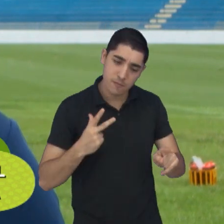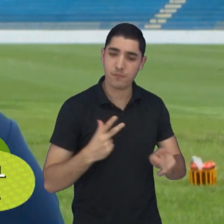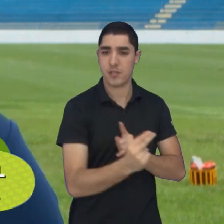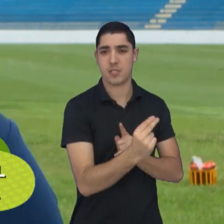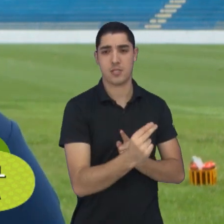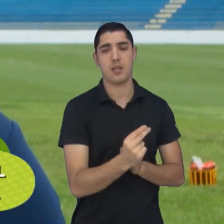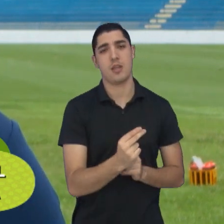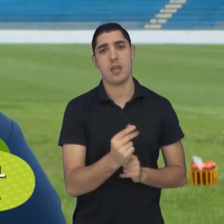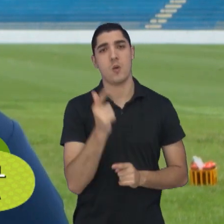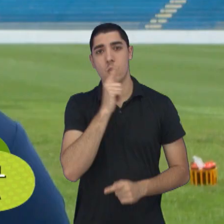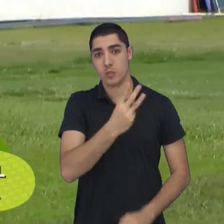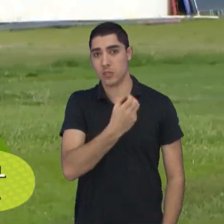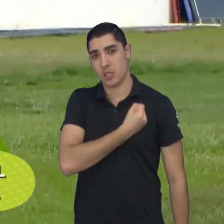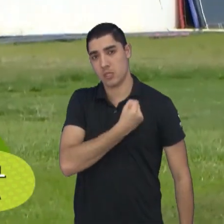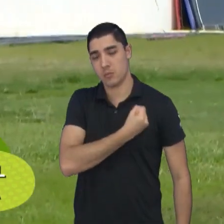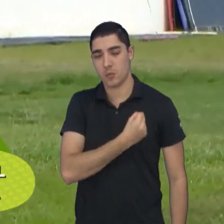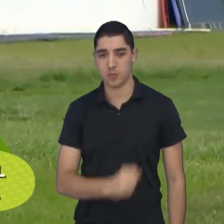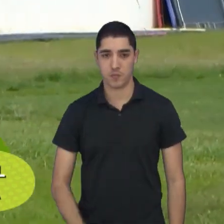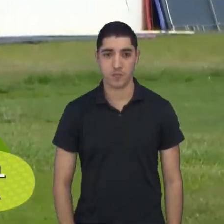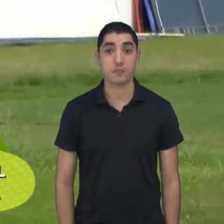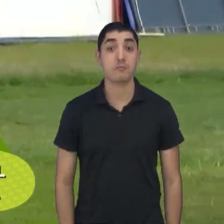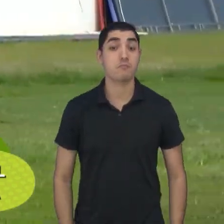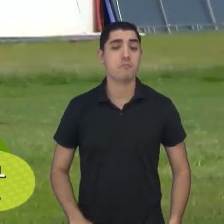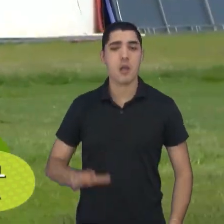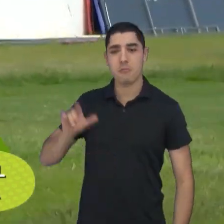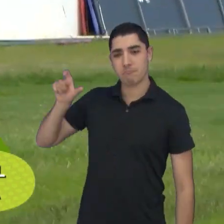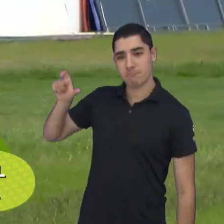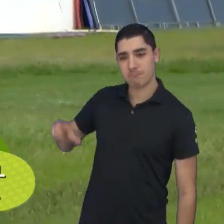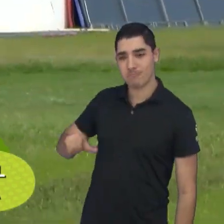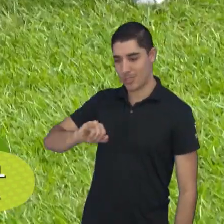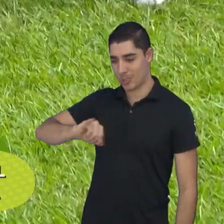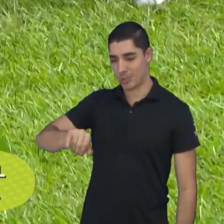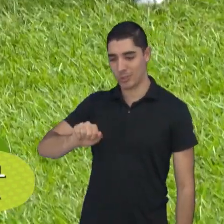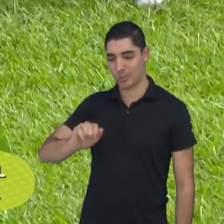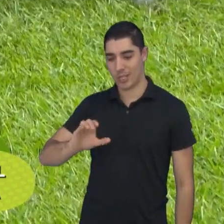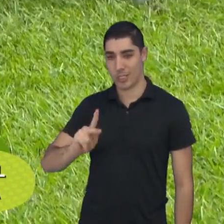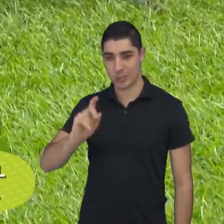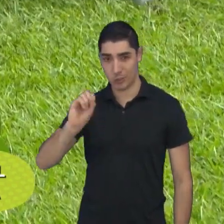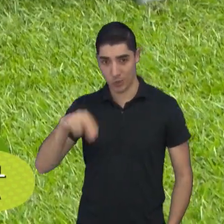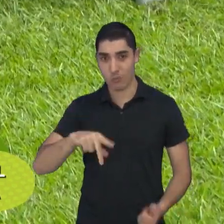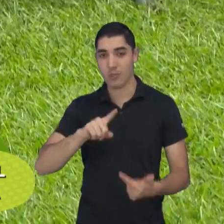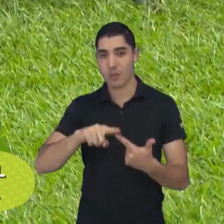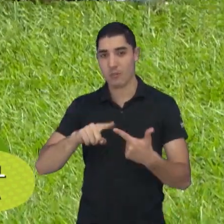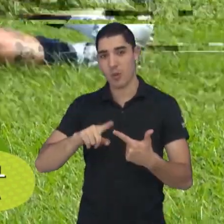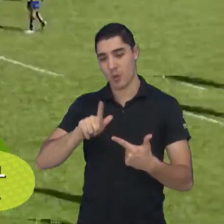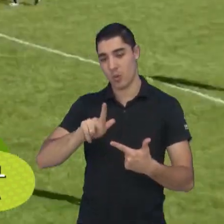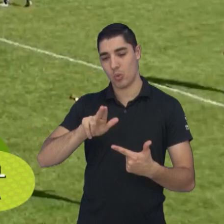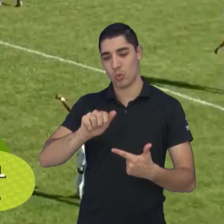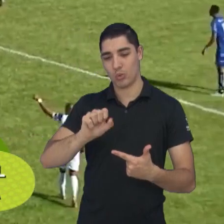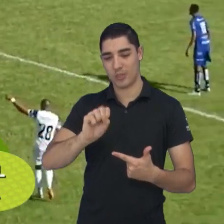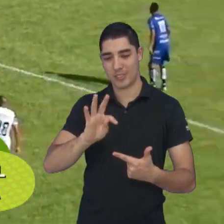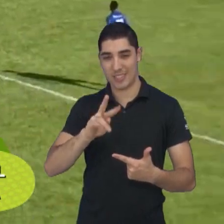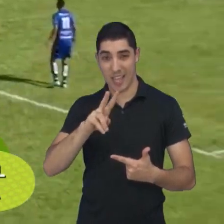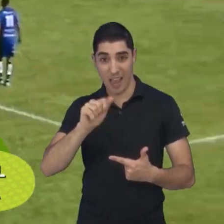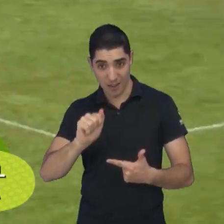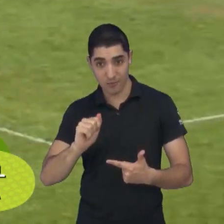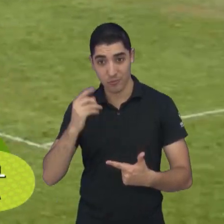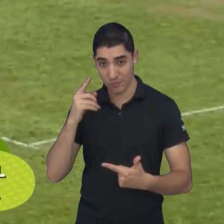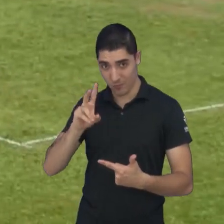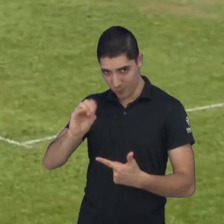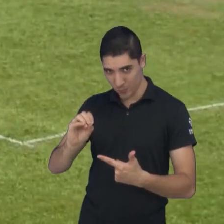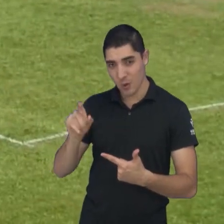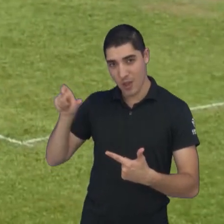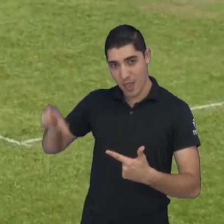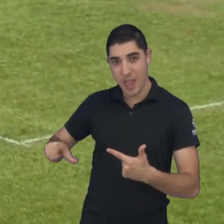buscar os 3 pontos dentro de casa. Mas para o atacante Jackson e o volante Gustavo Nicola, autores dos 2 gols do São José